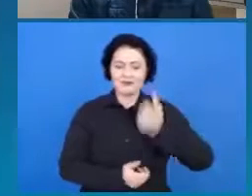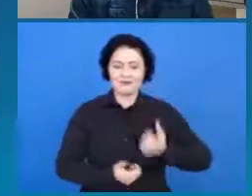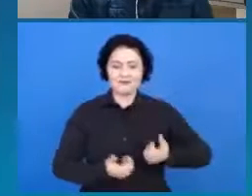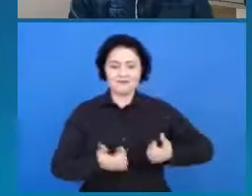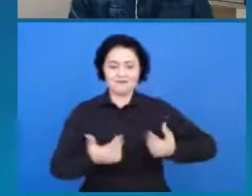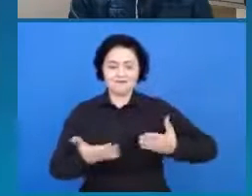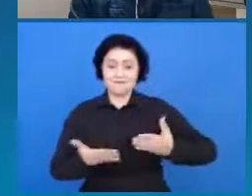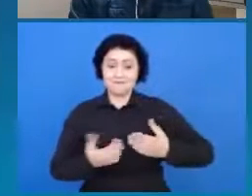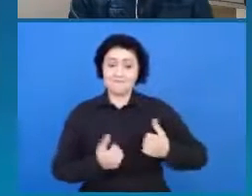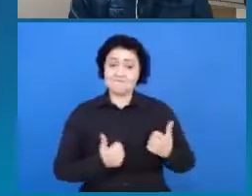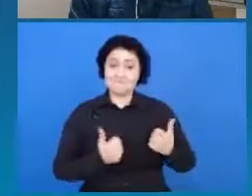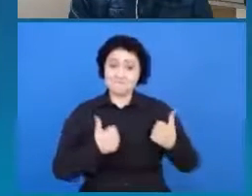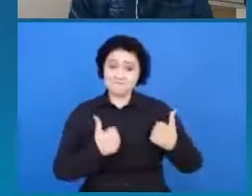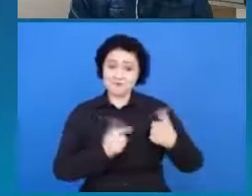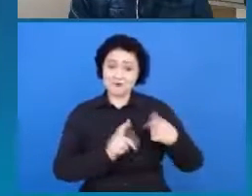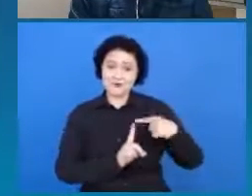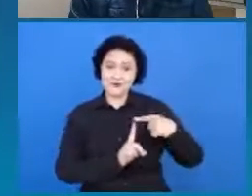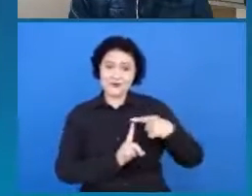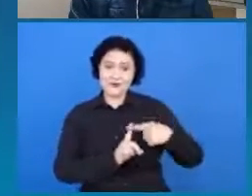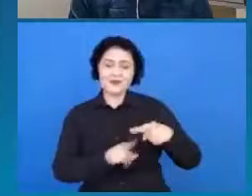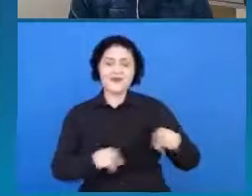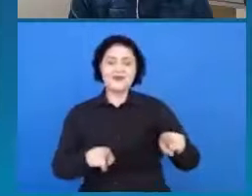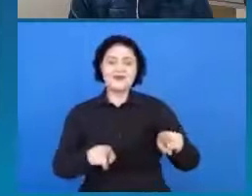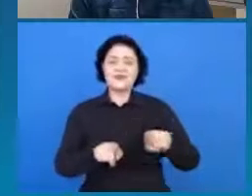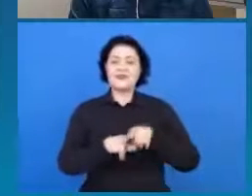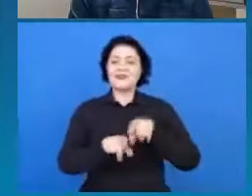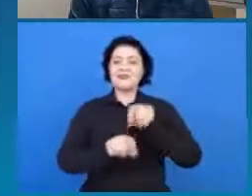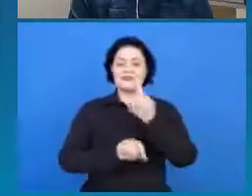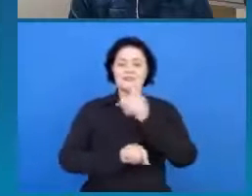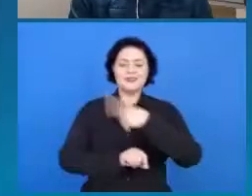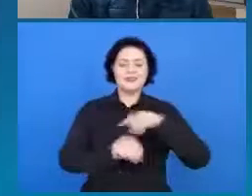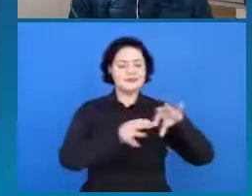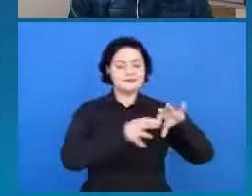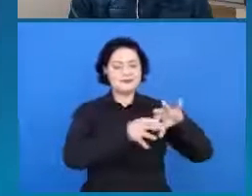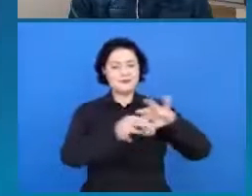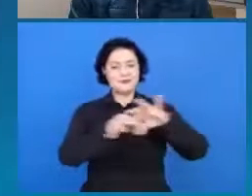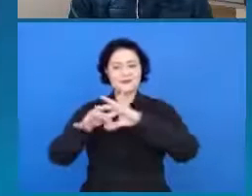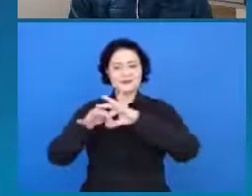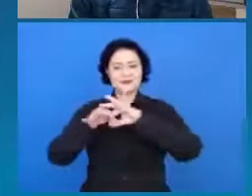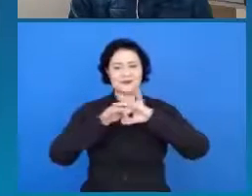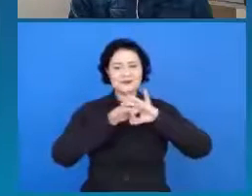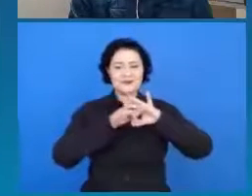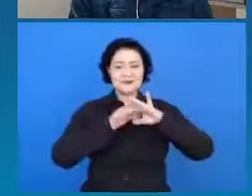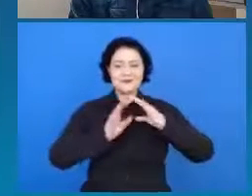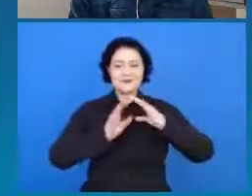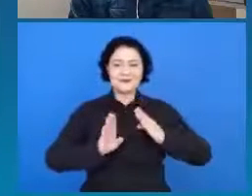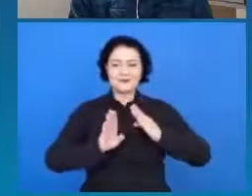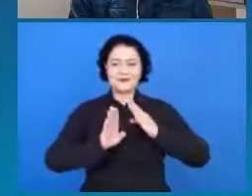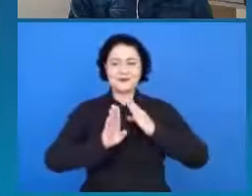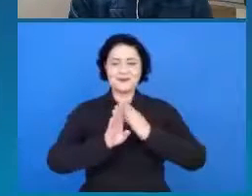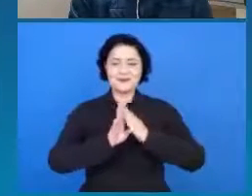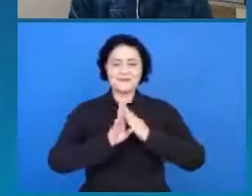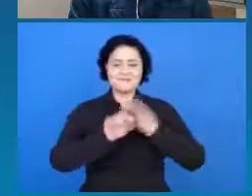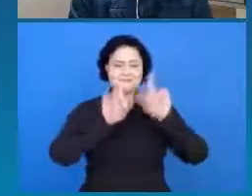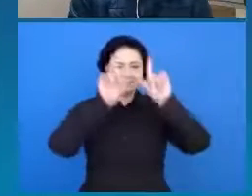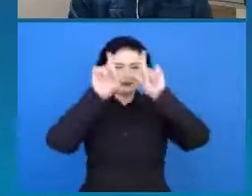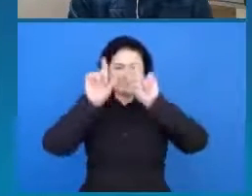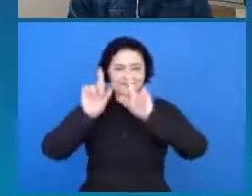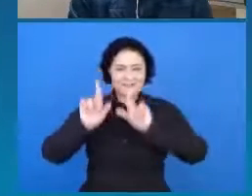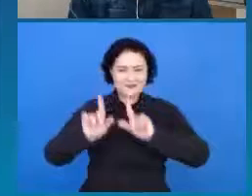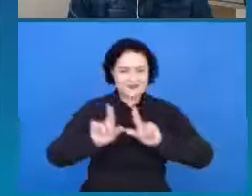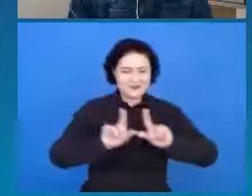muito positivas como essa de nó sonystas através das janelinhas